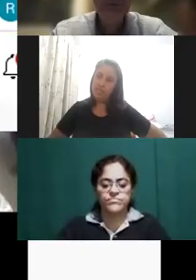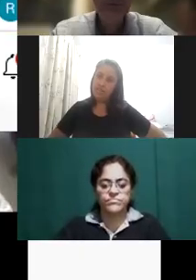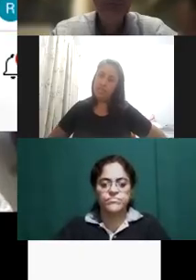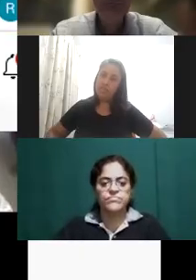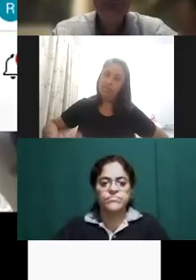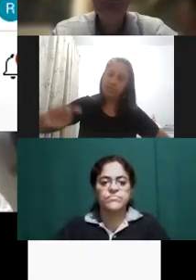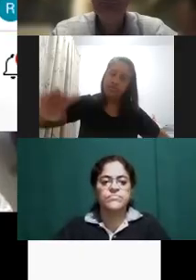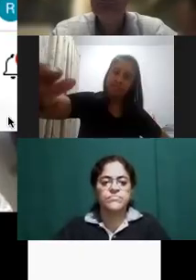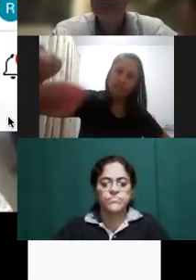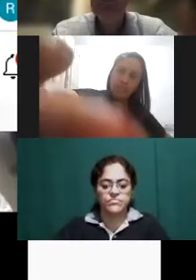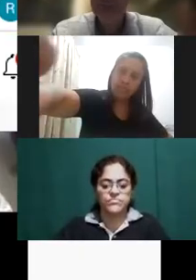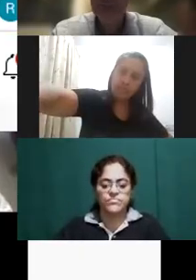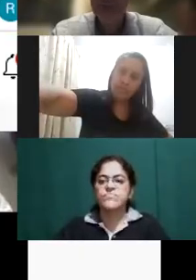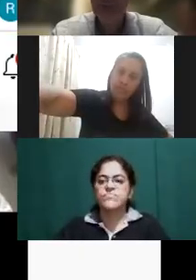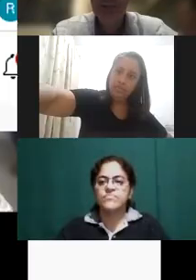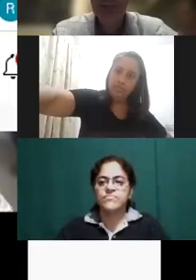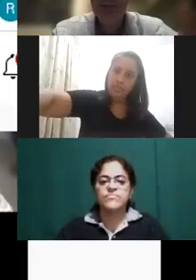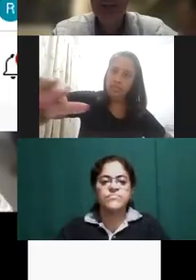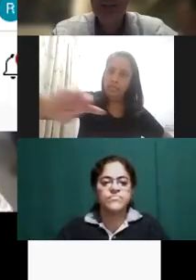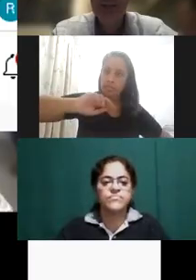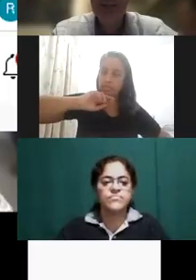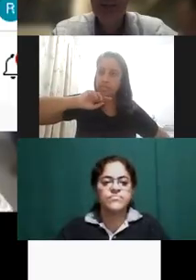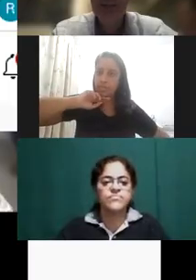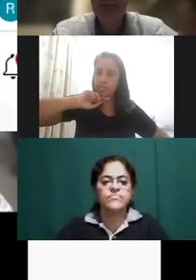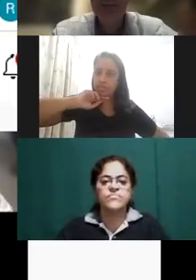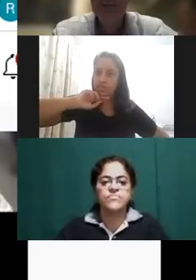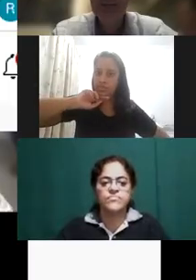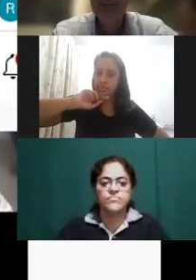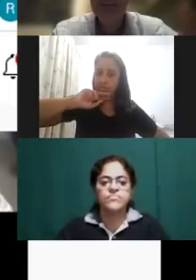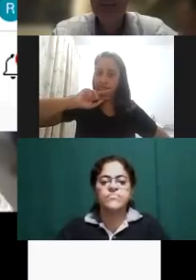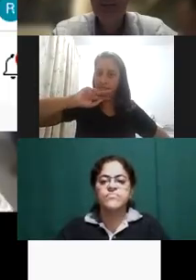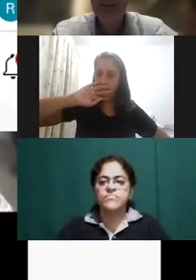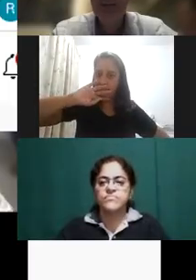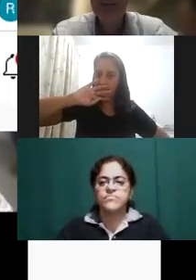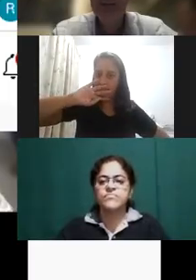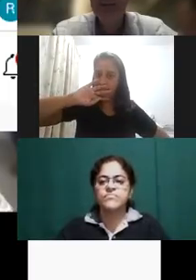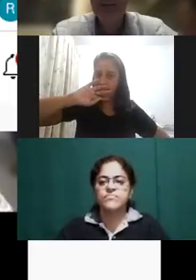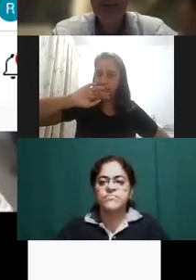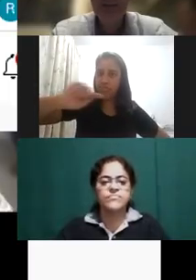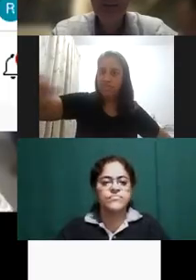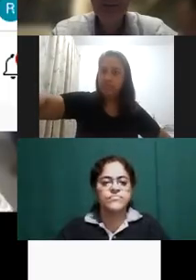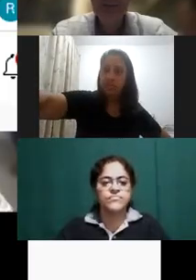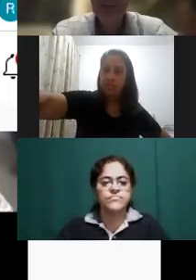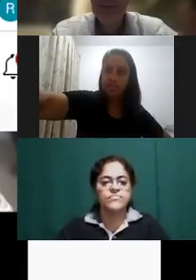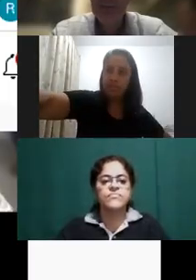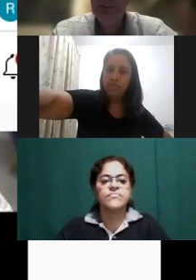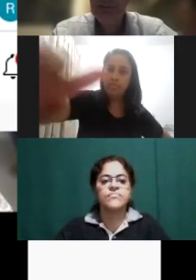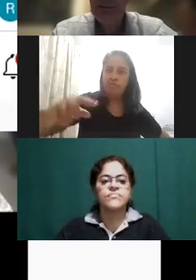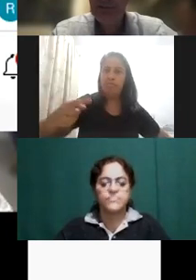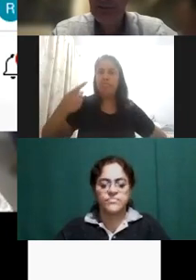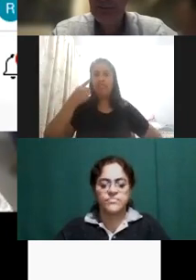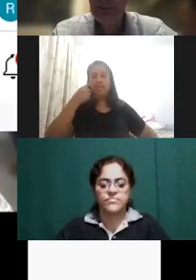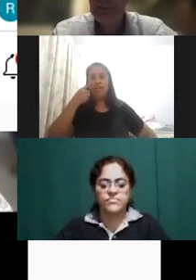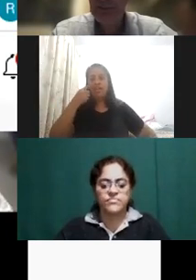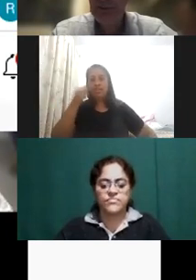capacidade estabilizatória da coluna para usar então, tem análise, tá vendo? Ó, tem os exercícios, aqueles bonequinhos. Tá tudo específico aí. Deixa eu ver